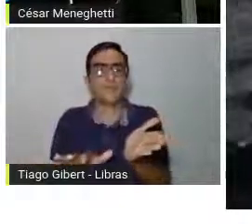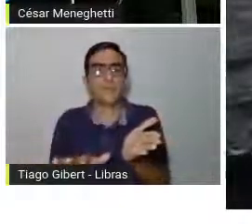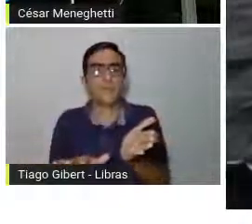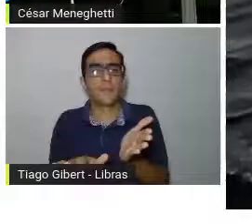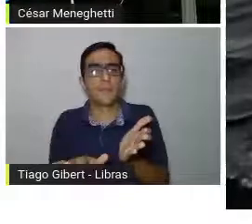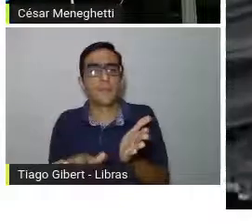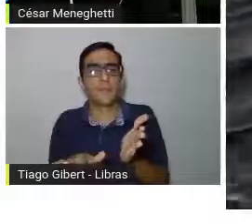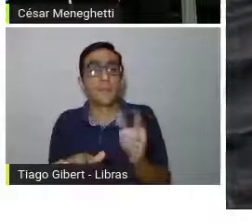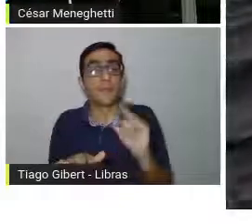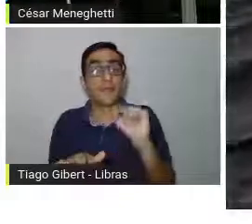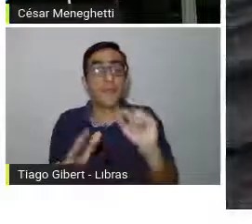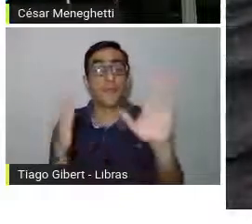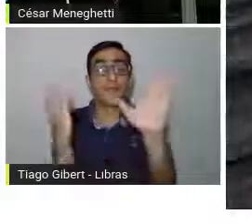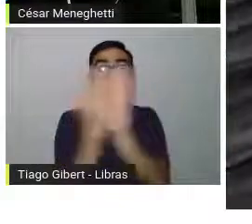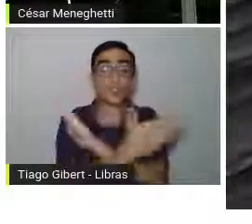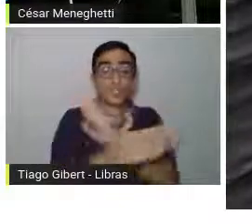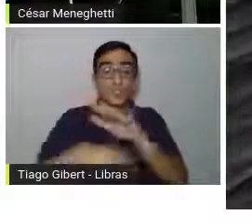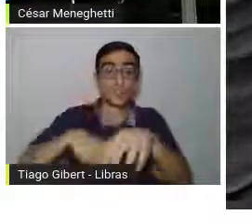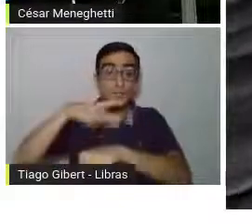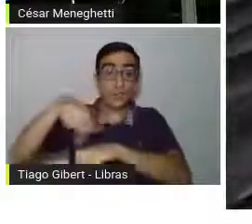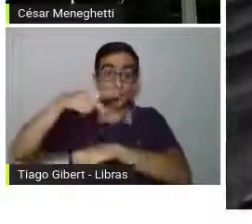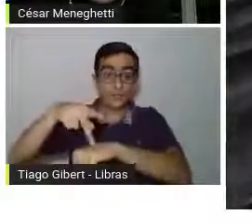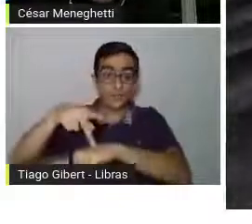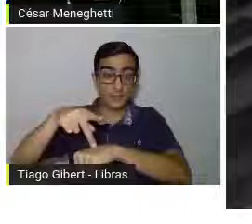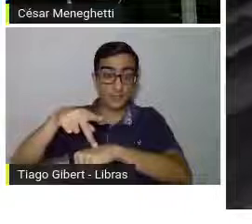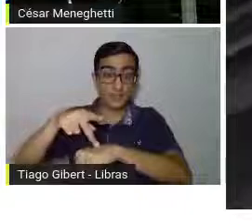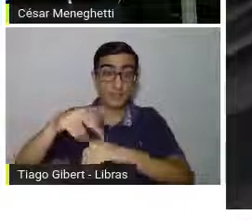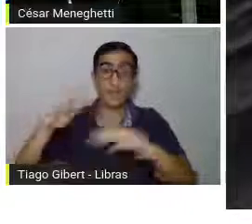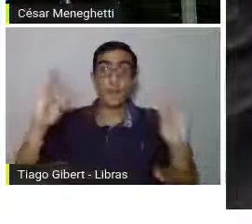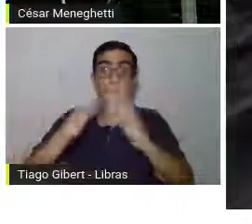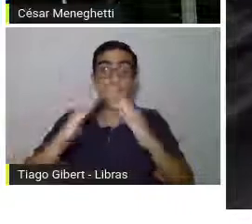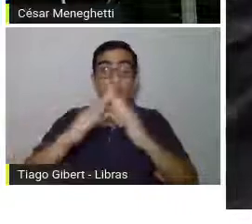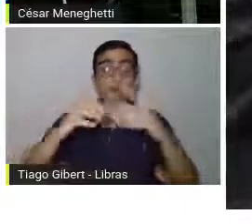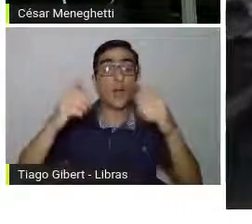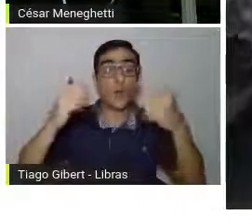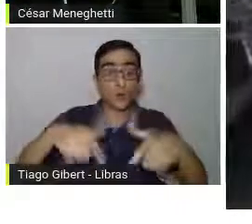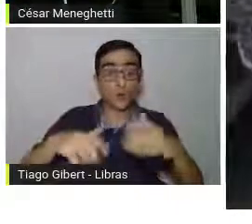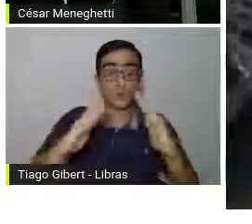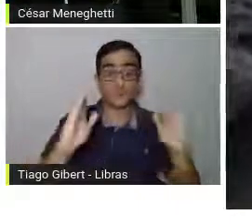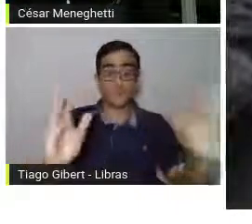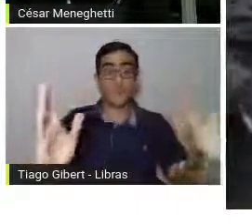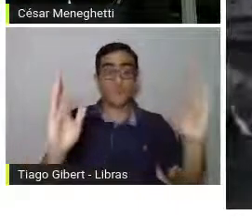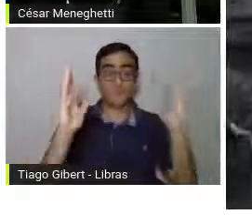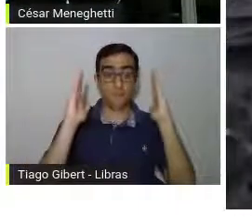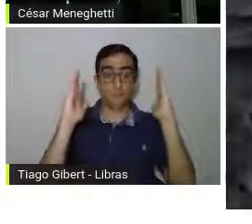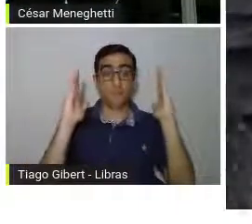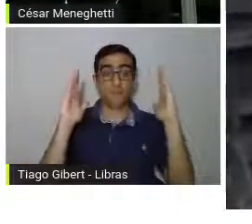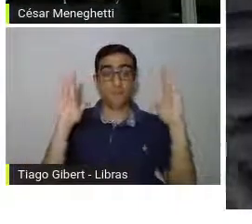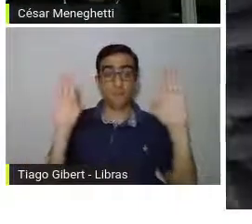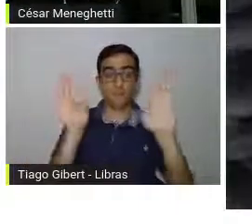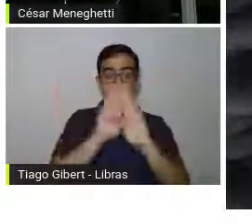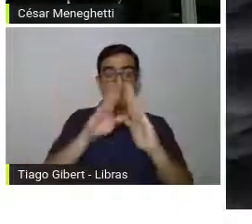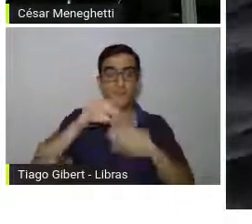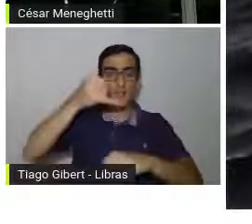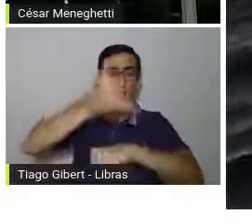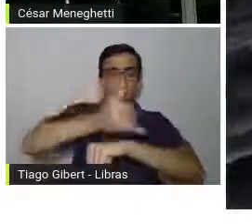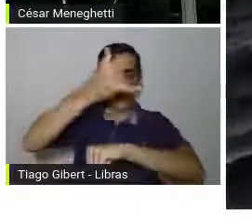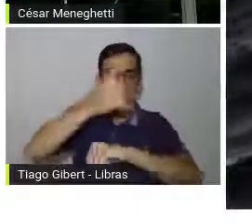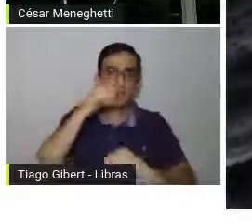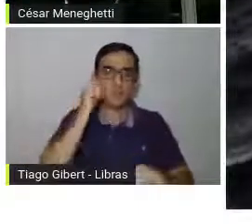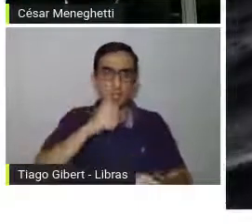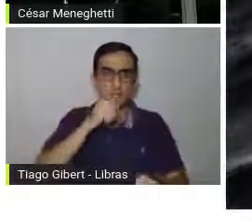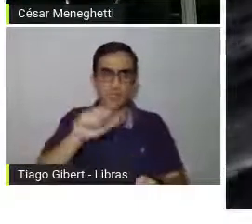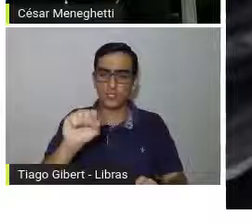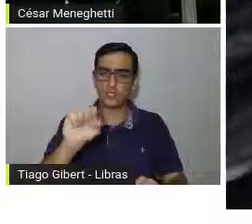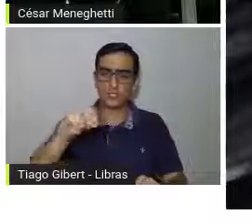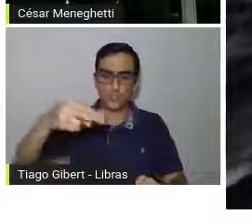os refugiados, né, que estão morando nos containers, como o trabalho da Sônia Gugisberg